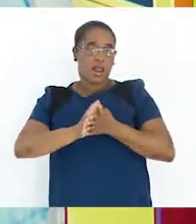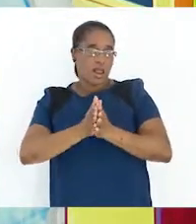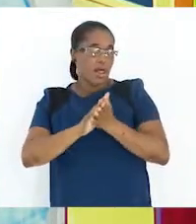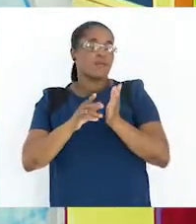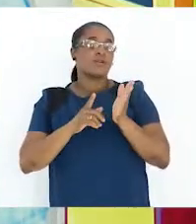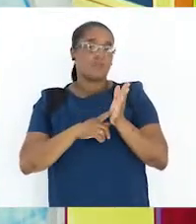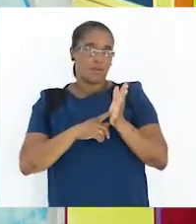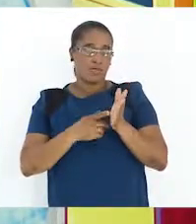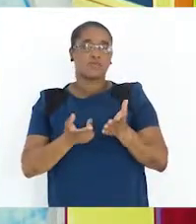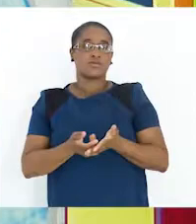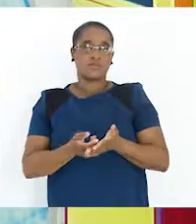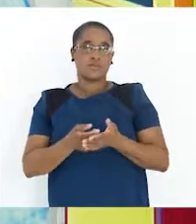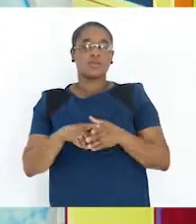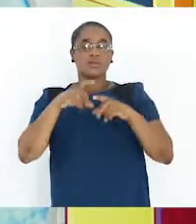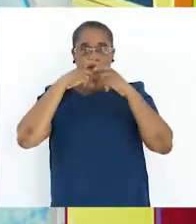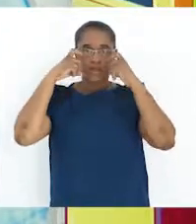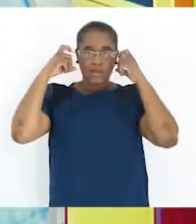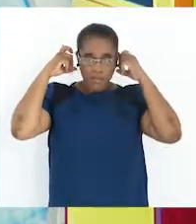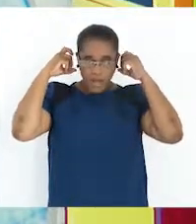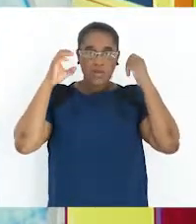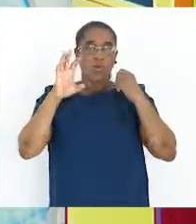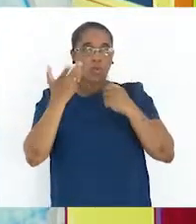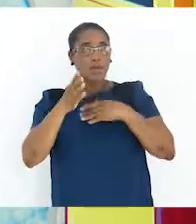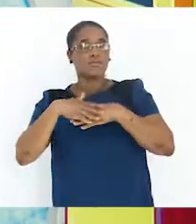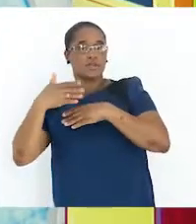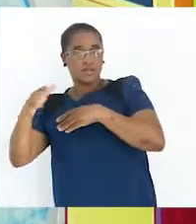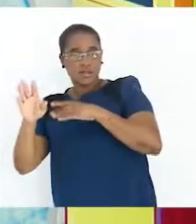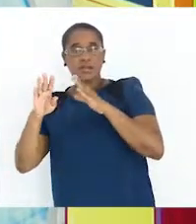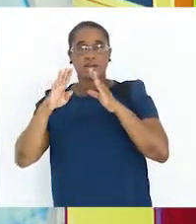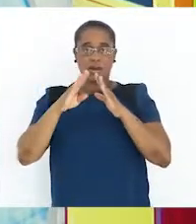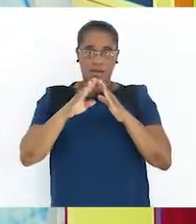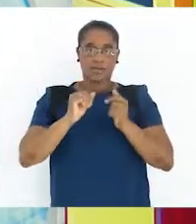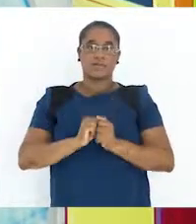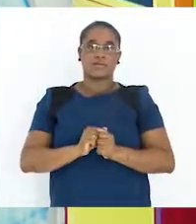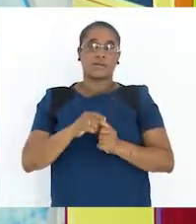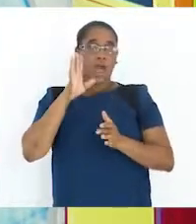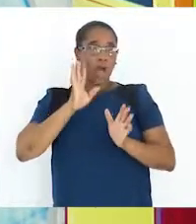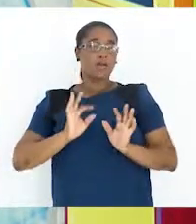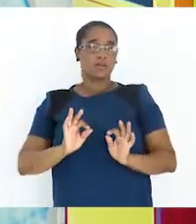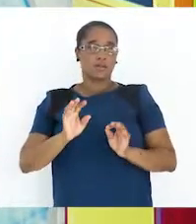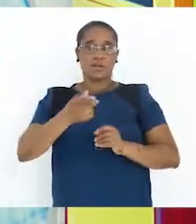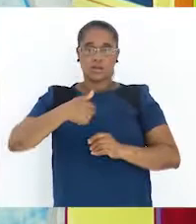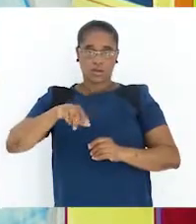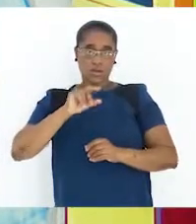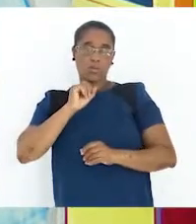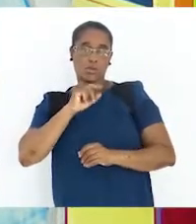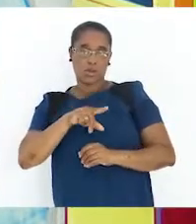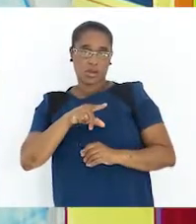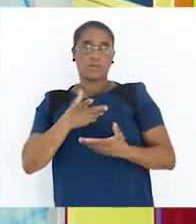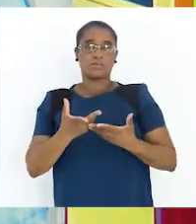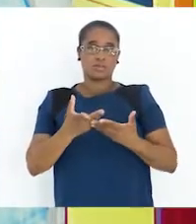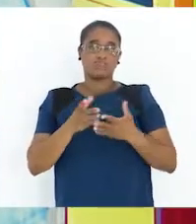mãos, usem as máscaras quando tiverem para sair e assim nós podemos